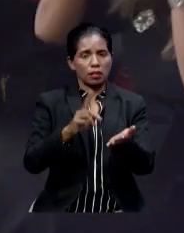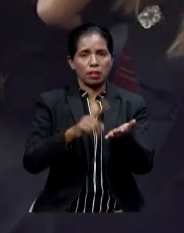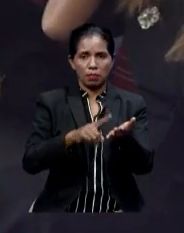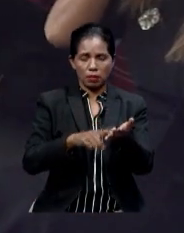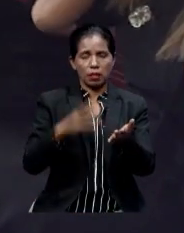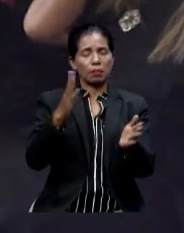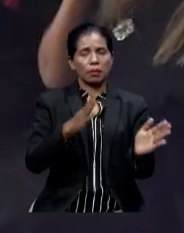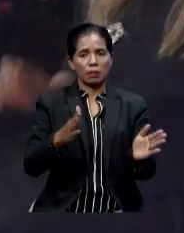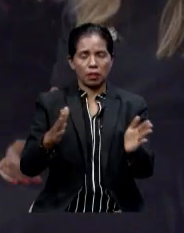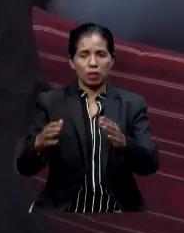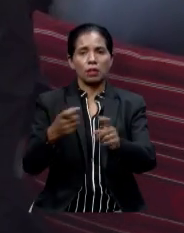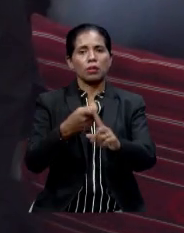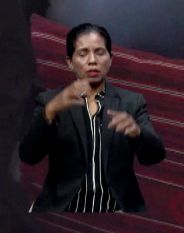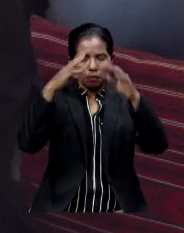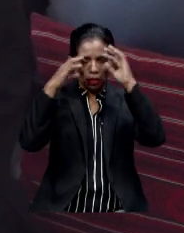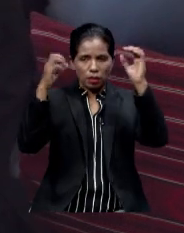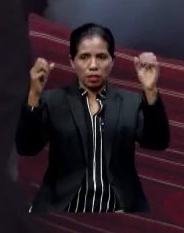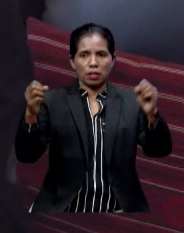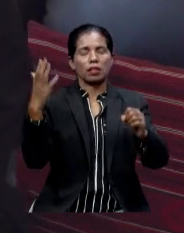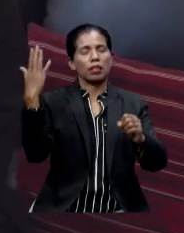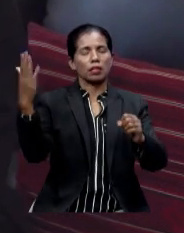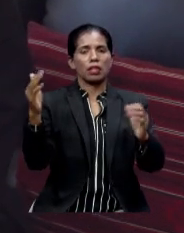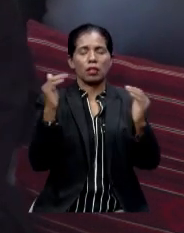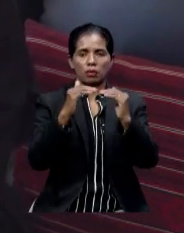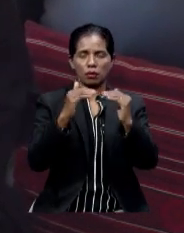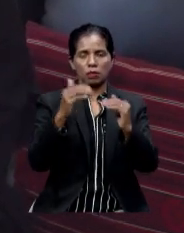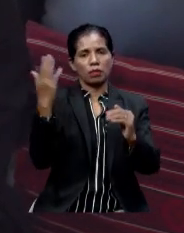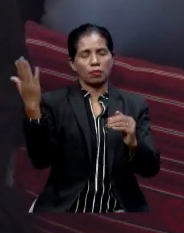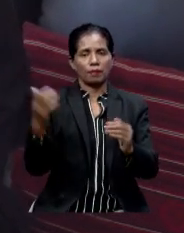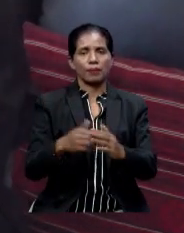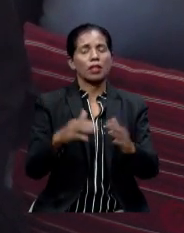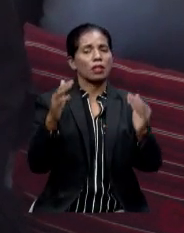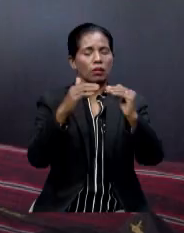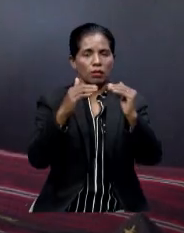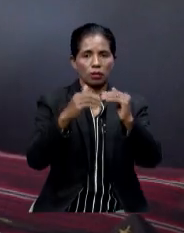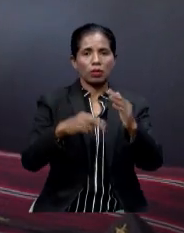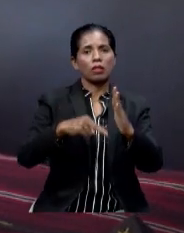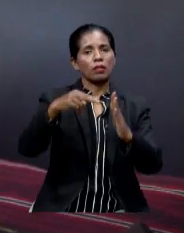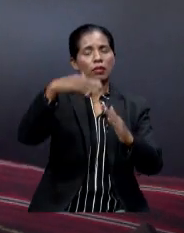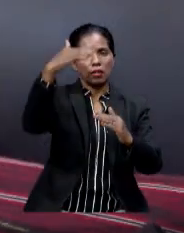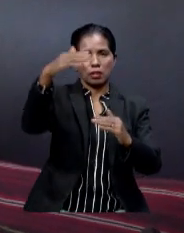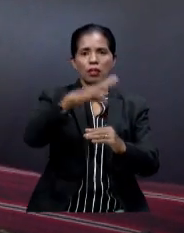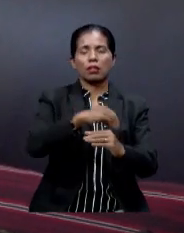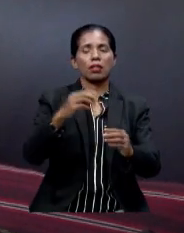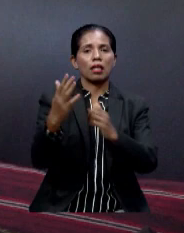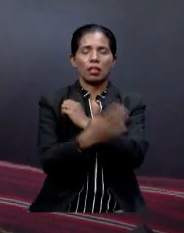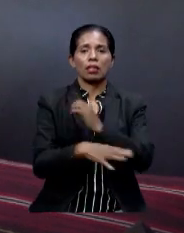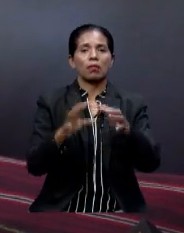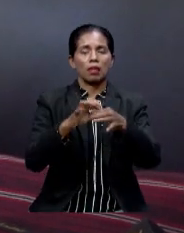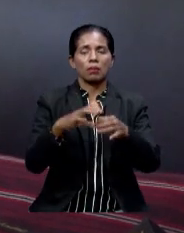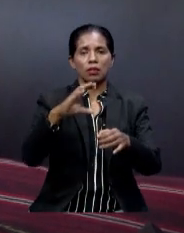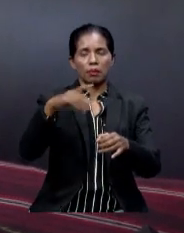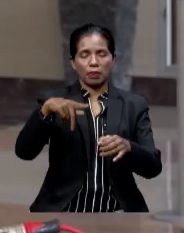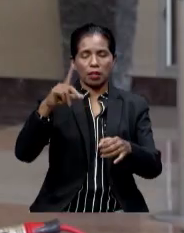prepara antesona o Presidente da República e a Cimeira anterior. E a Cimeira Alto Nível Nemos, nação membro CPLP Sira,